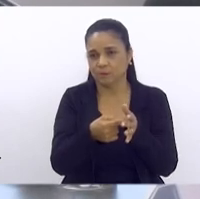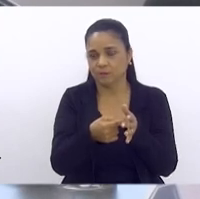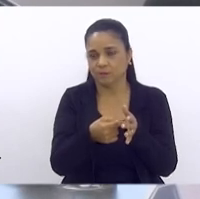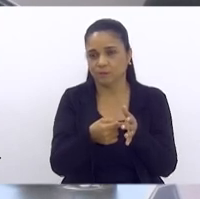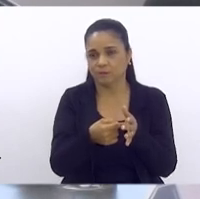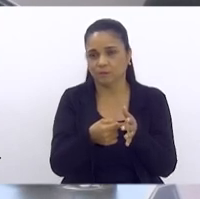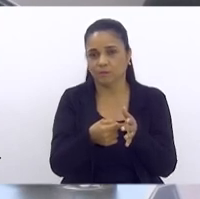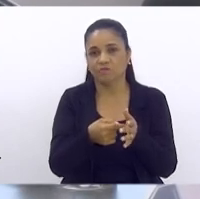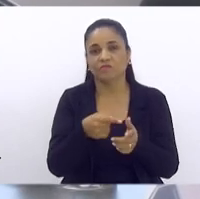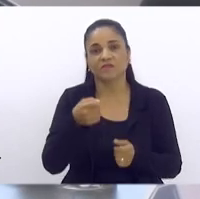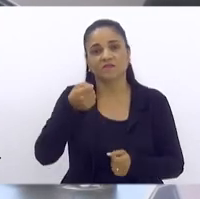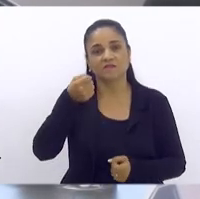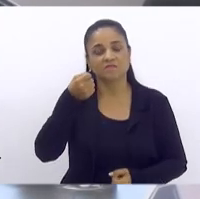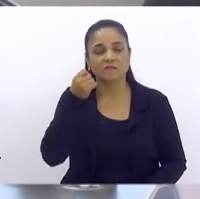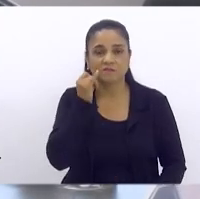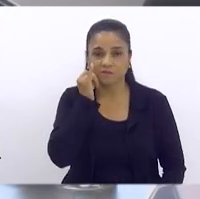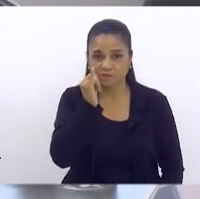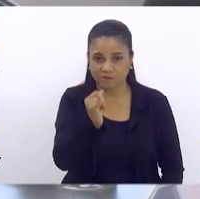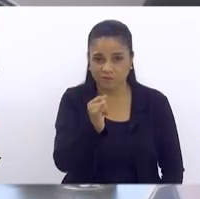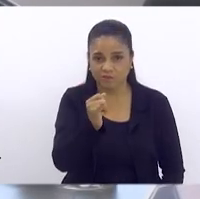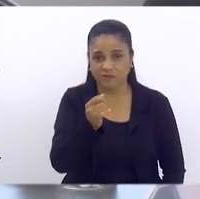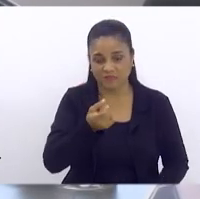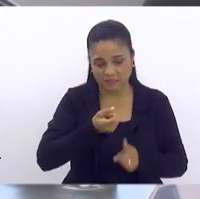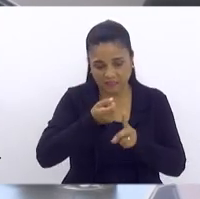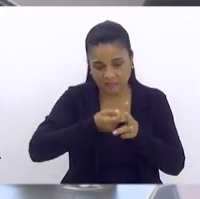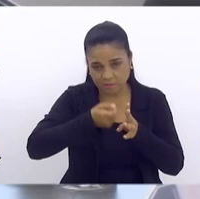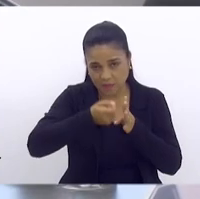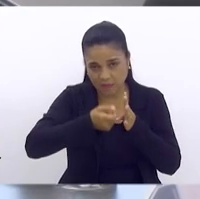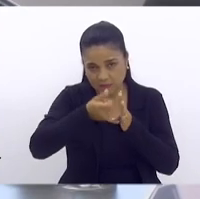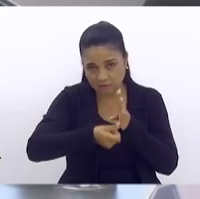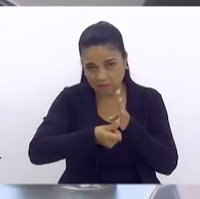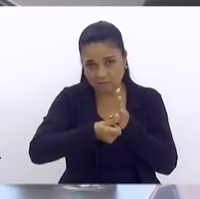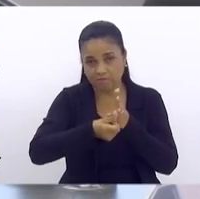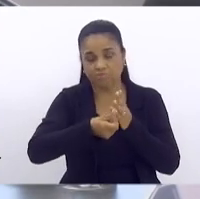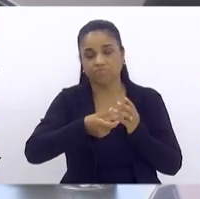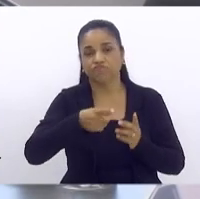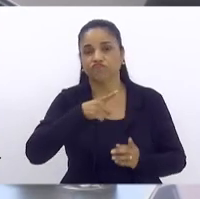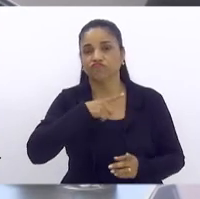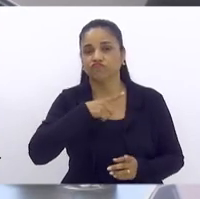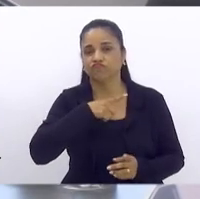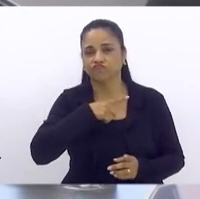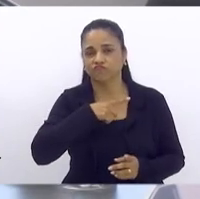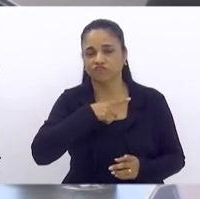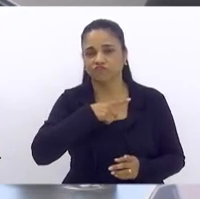E o senhor falou que nesse semestre nós tivemos